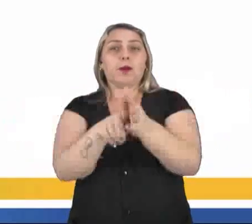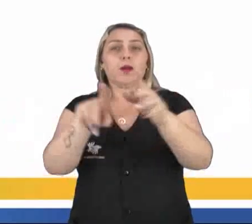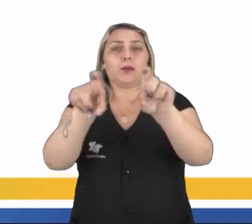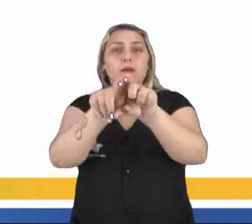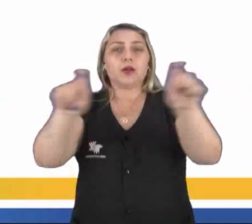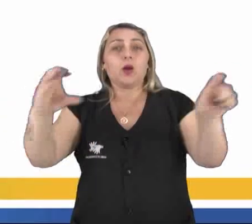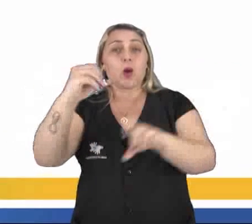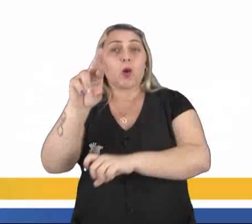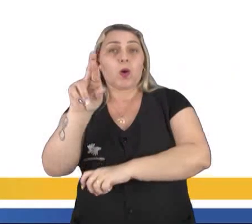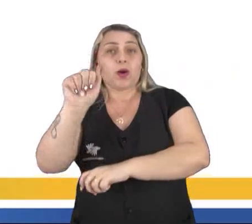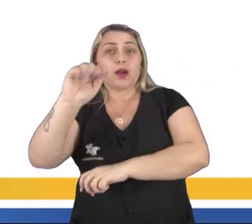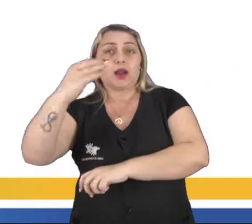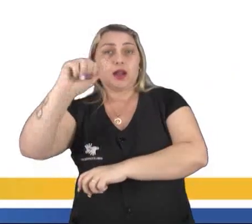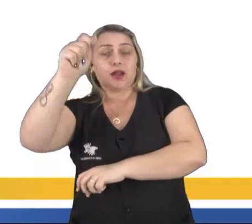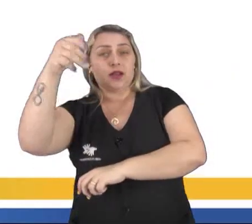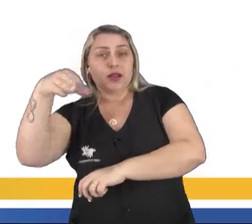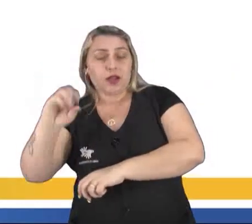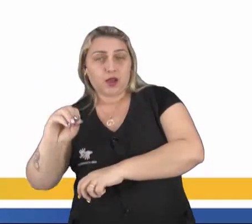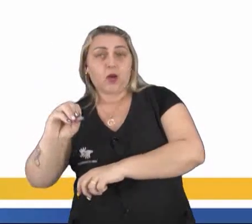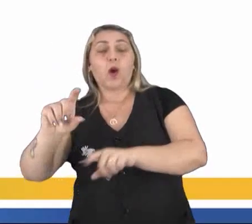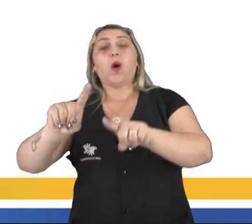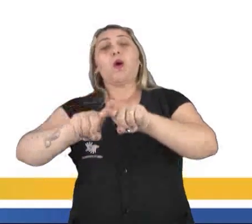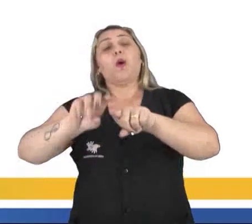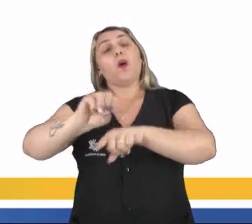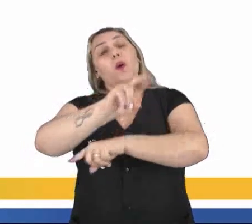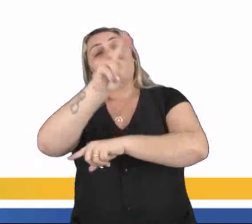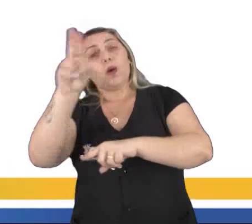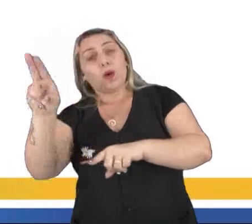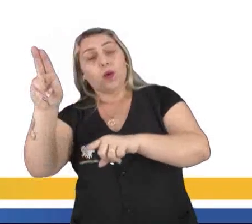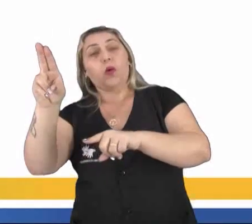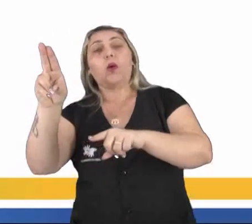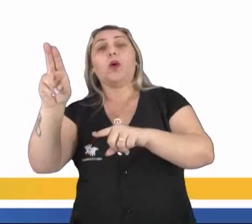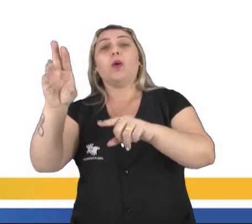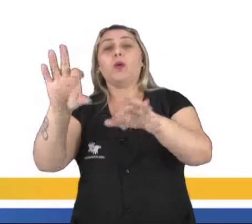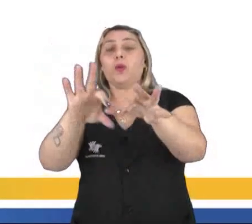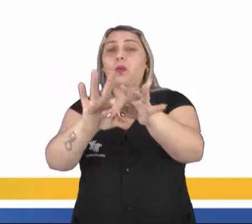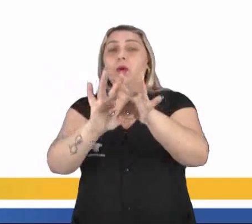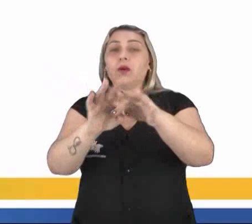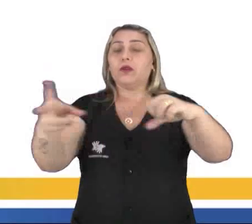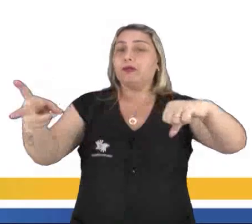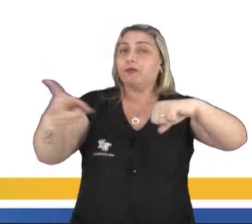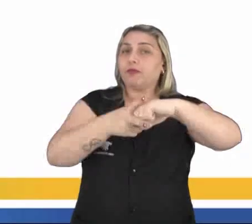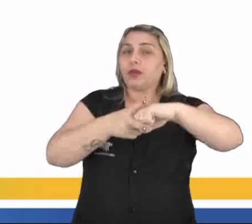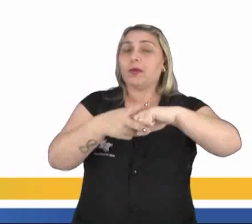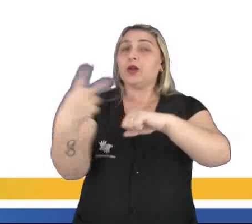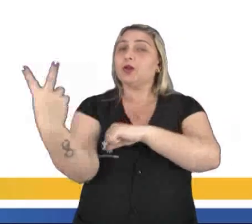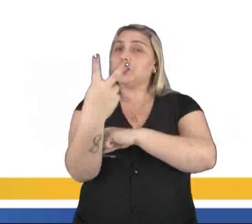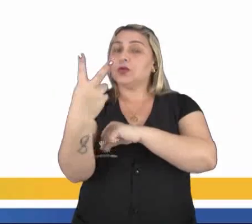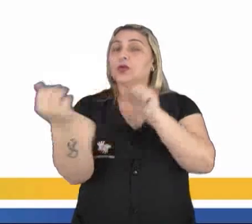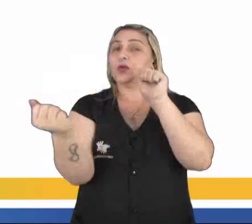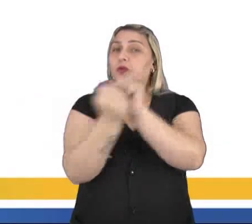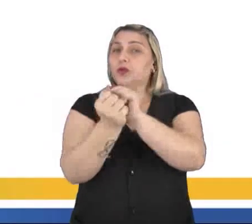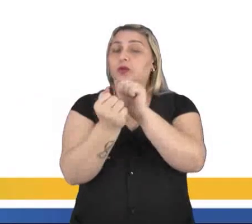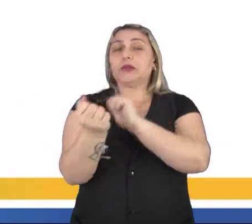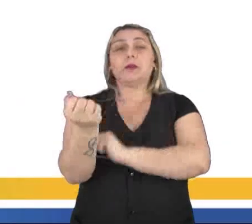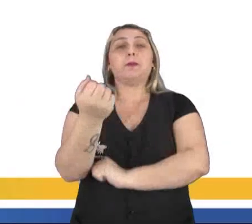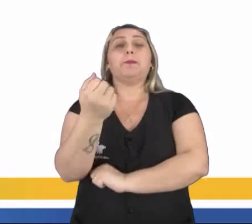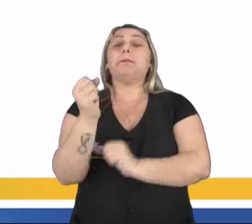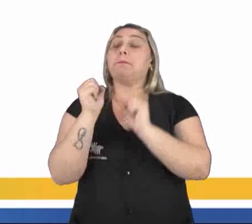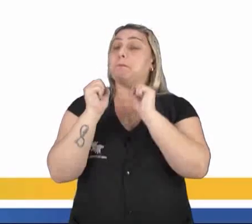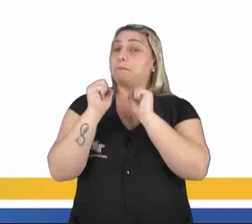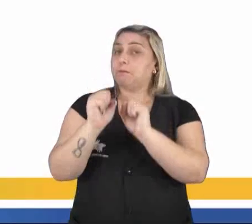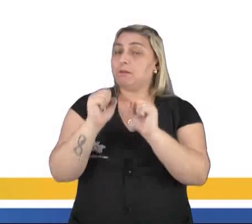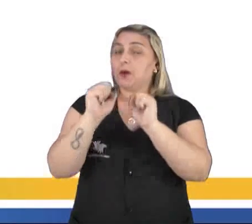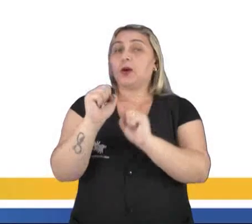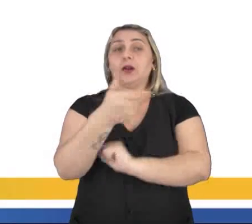tá? Ou uma locução verbal, ou seja, ali dois verbos juntos, né? E que pode não apresentar um